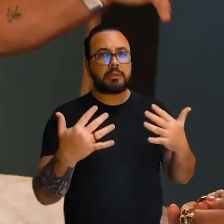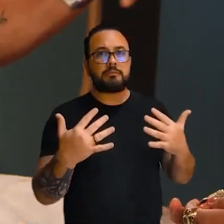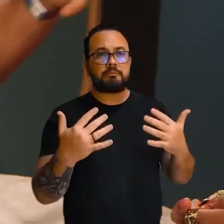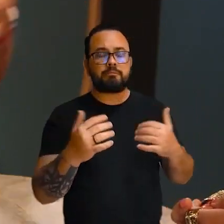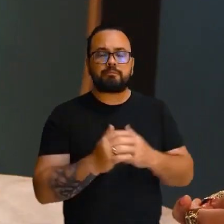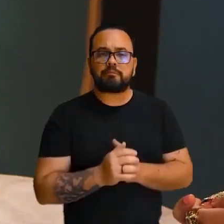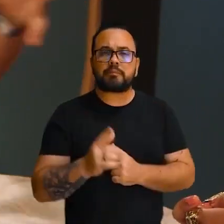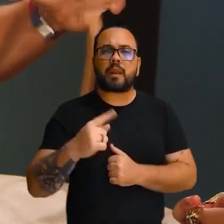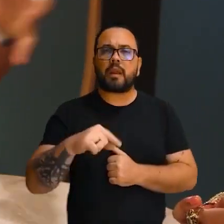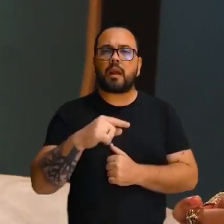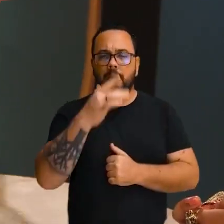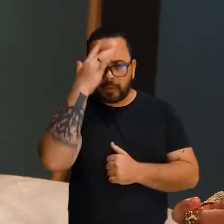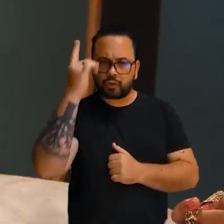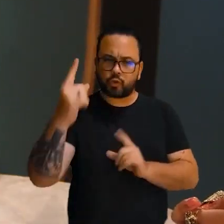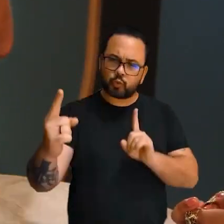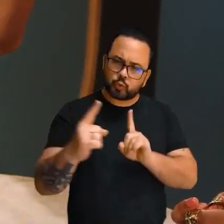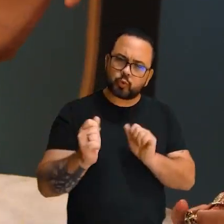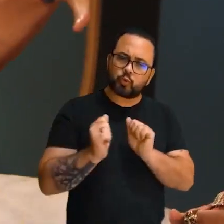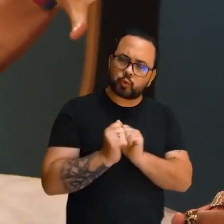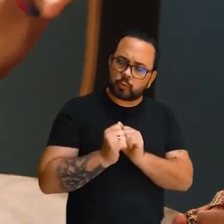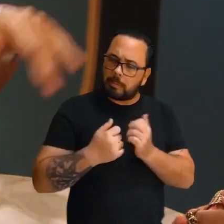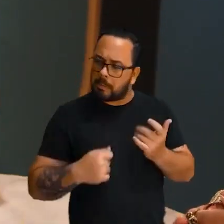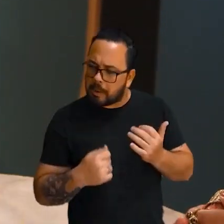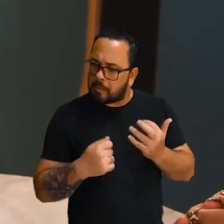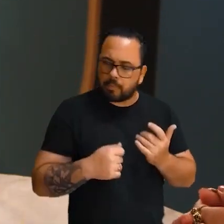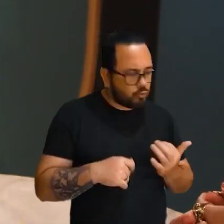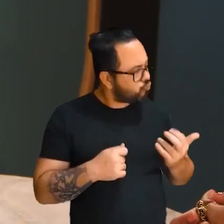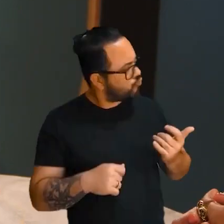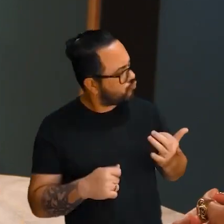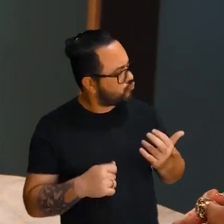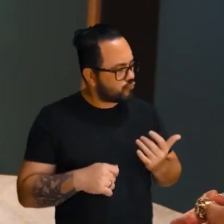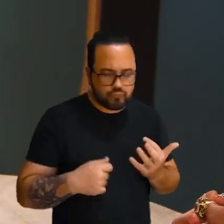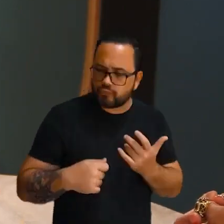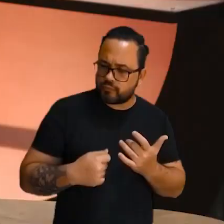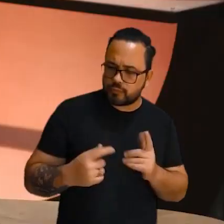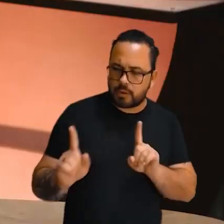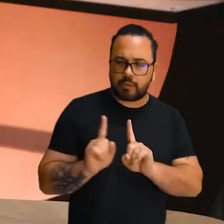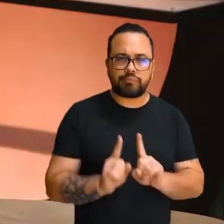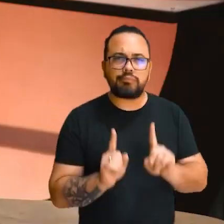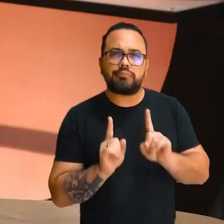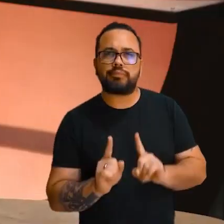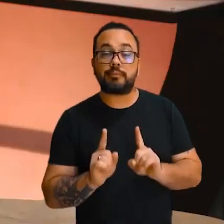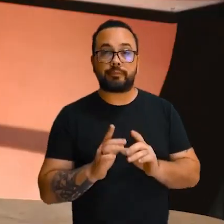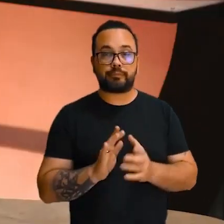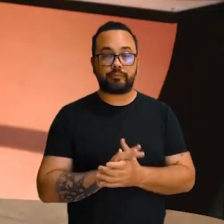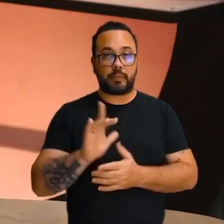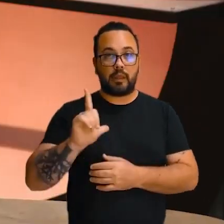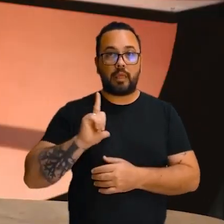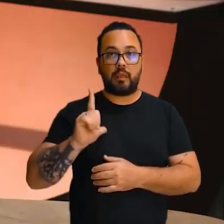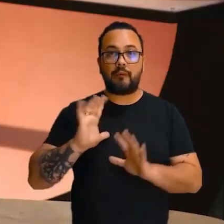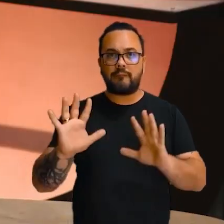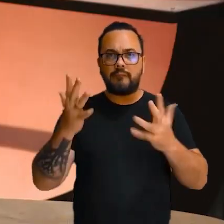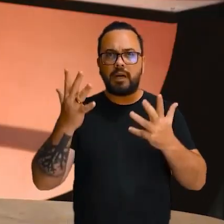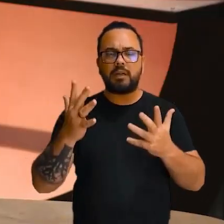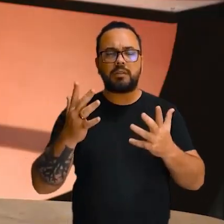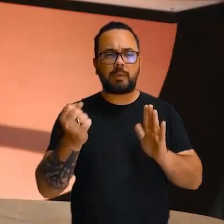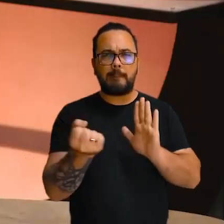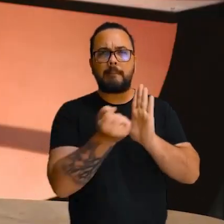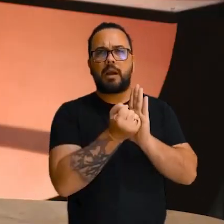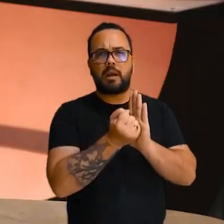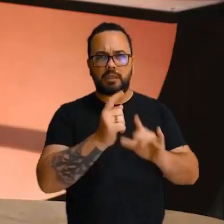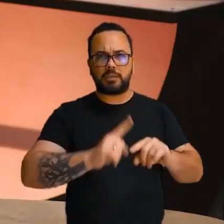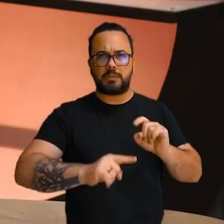Eu deixava todo mundo vir tocar comigo. Que legal. E ficava aquela multidão e tal. Aí eu lembro que teve uma festa de uma marca de amplificadores lá que eu fui